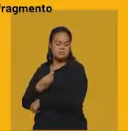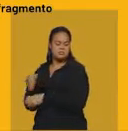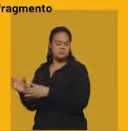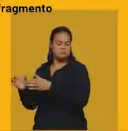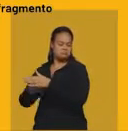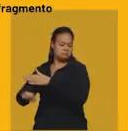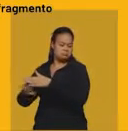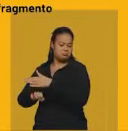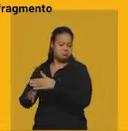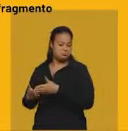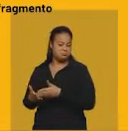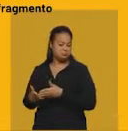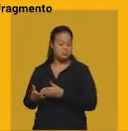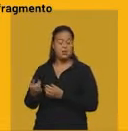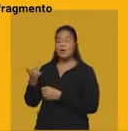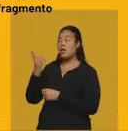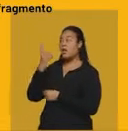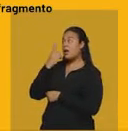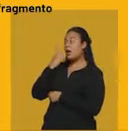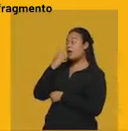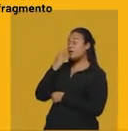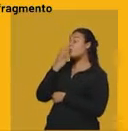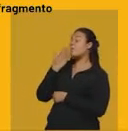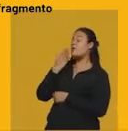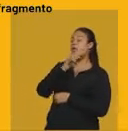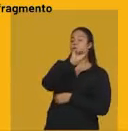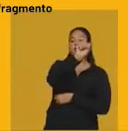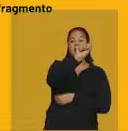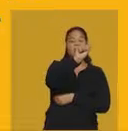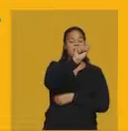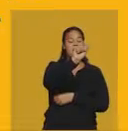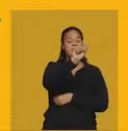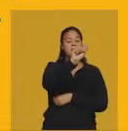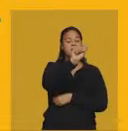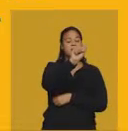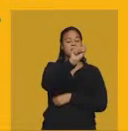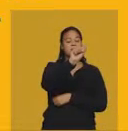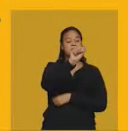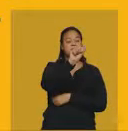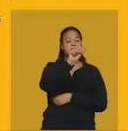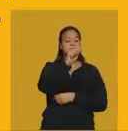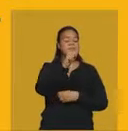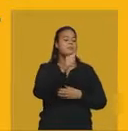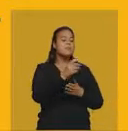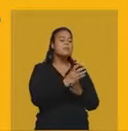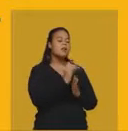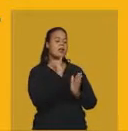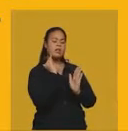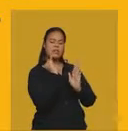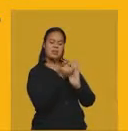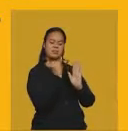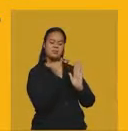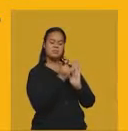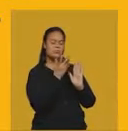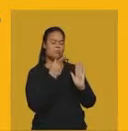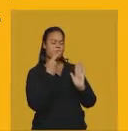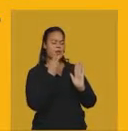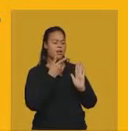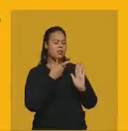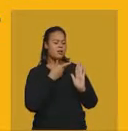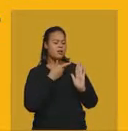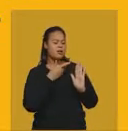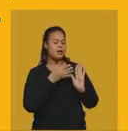fragmento evidencia, letra A, um narrador neutro que não declara sua preferência.